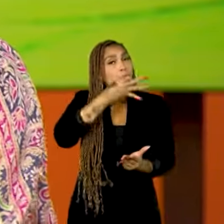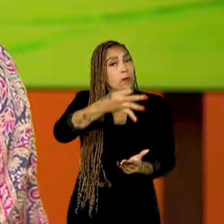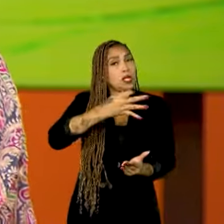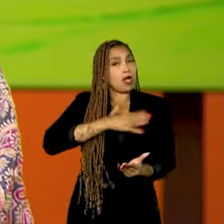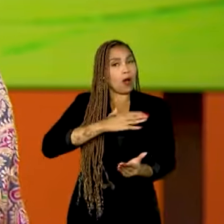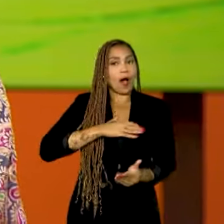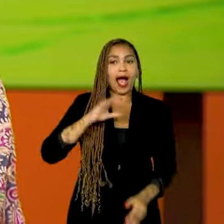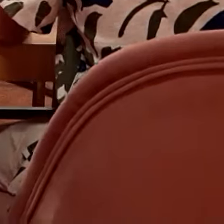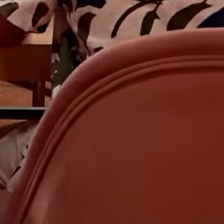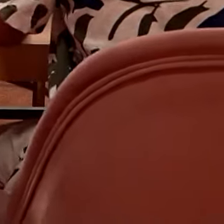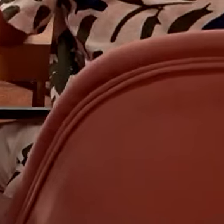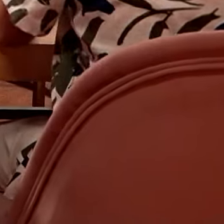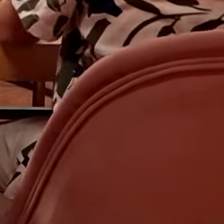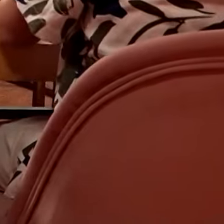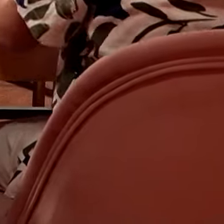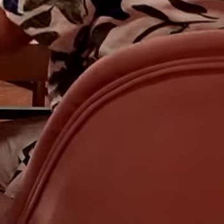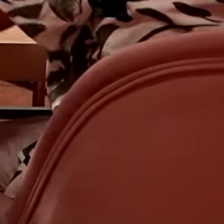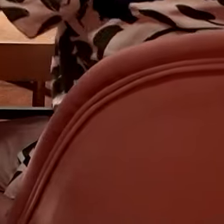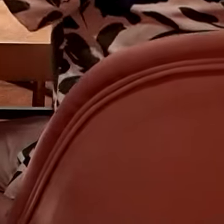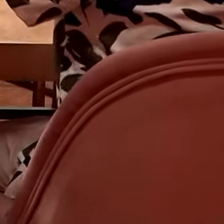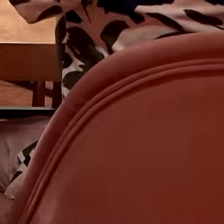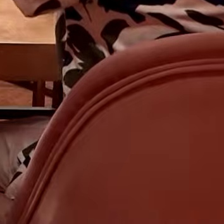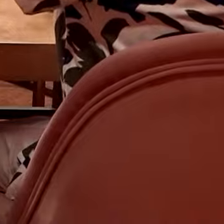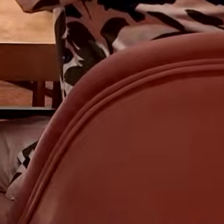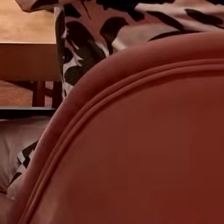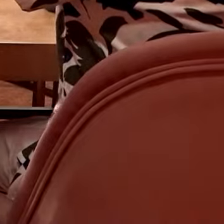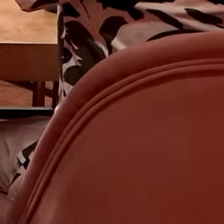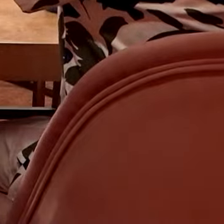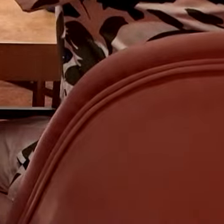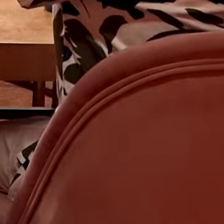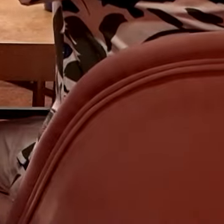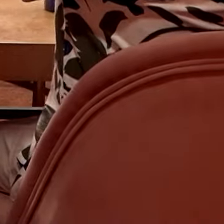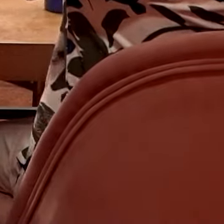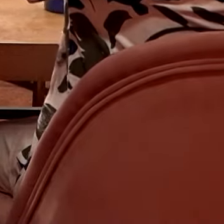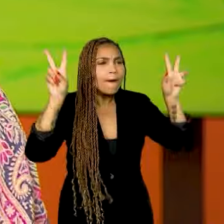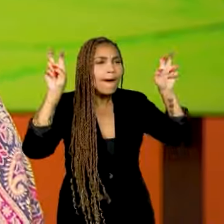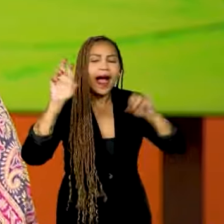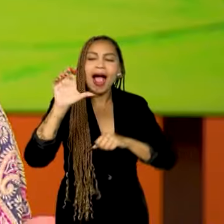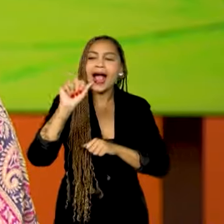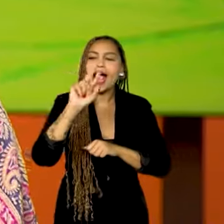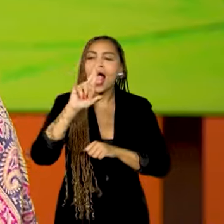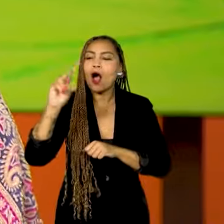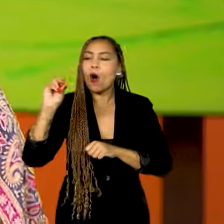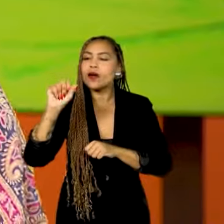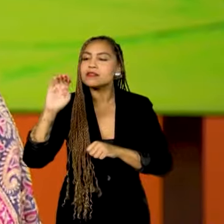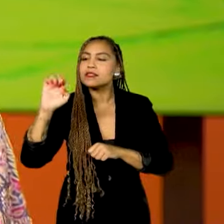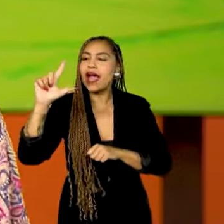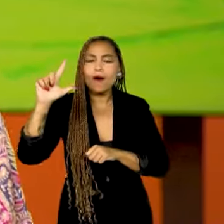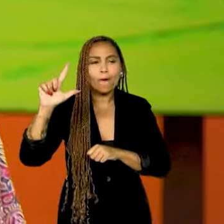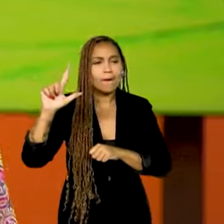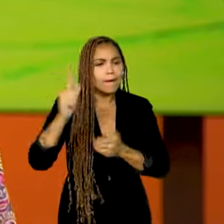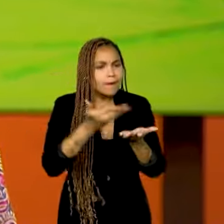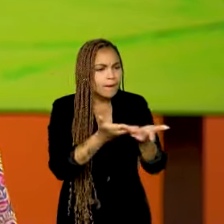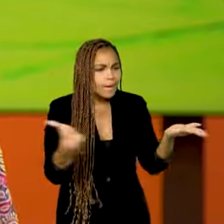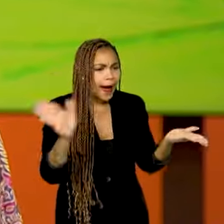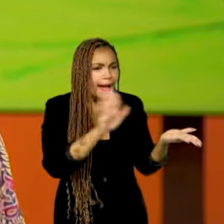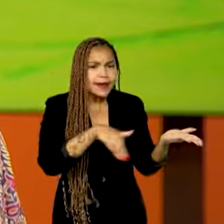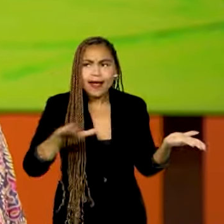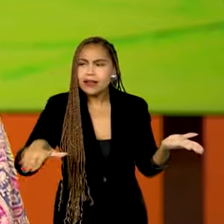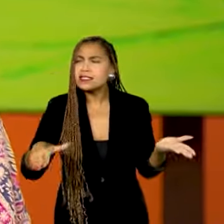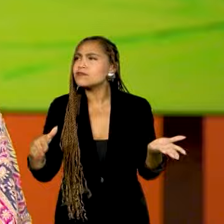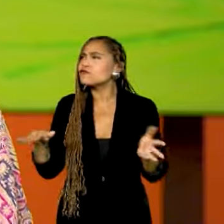boom na cabeça dele, onde ele viu que Carrossel, com as crianças, tinha esse lugar, que as crianças sentiam